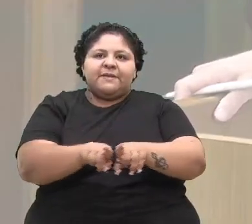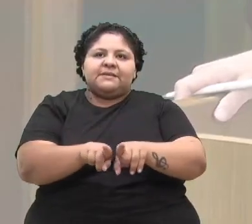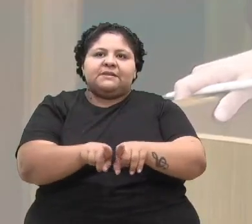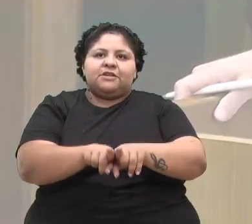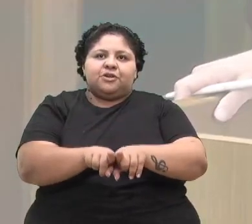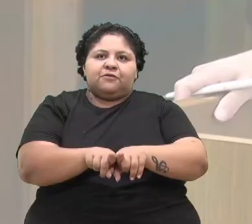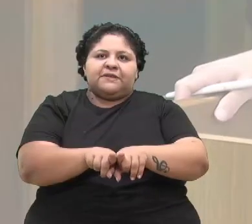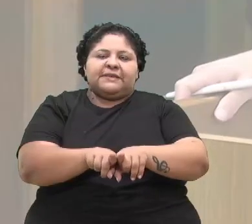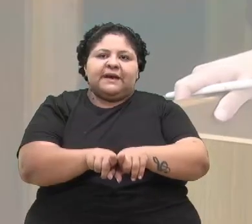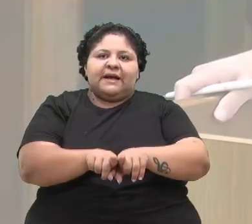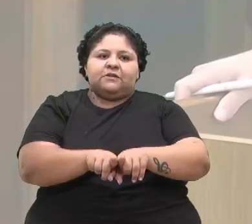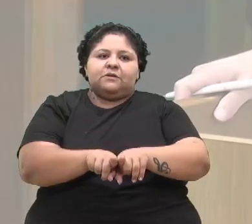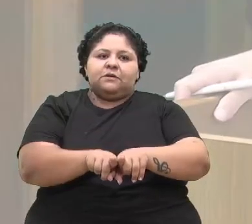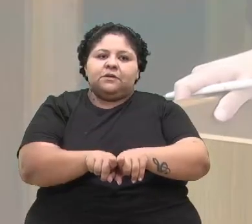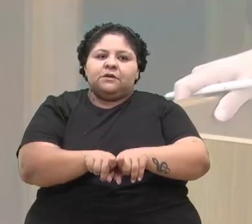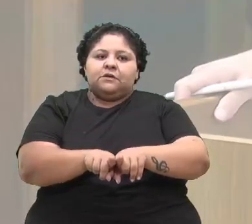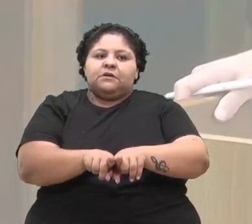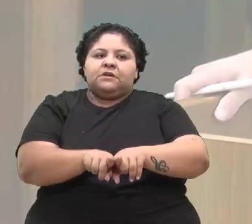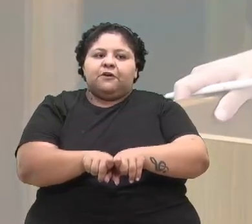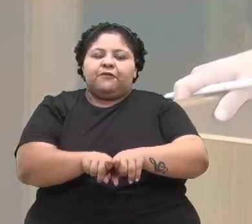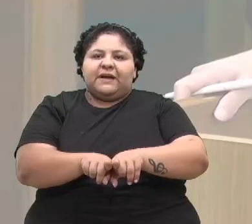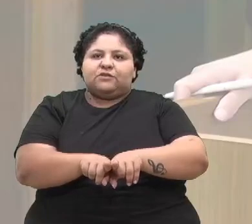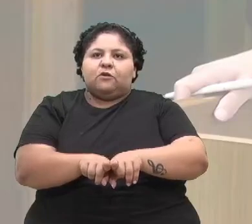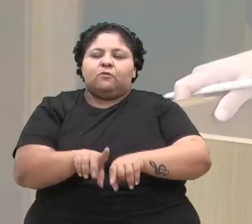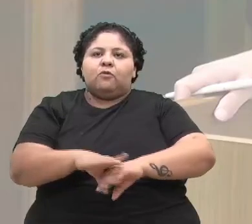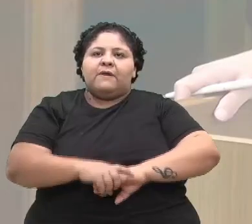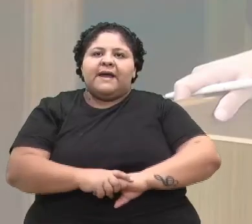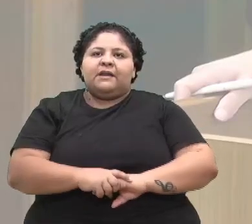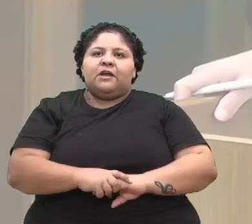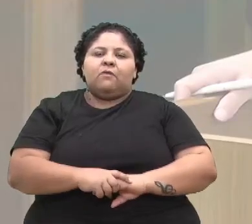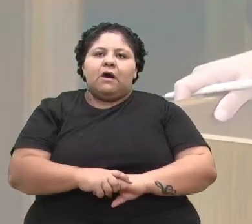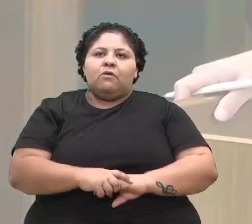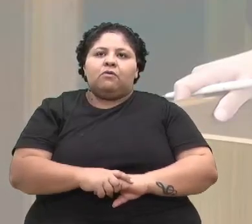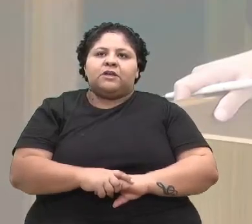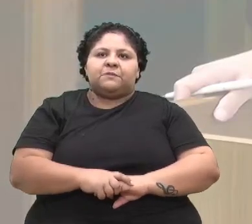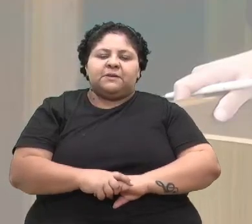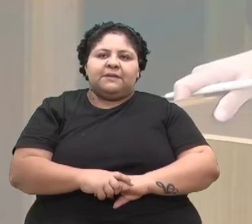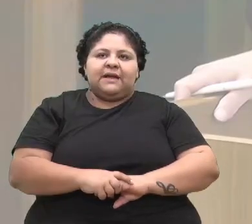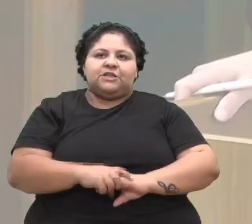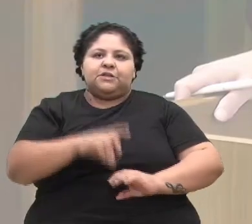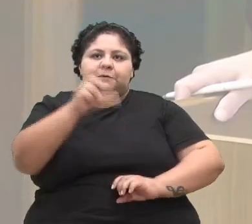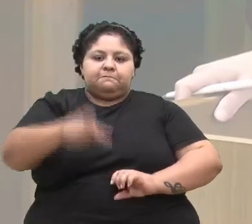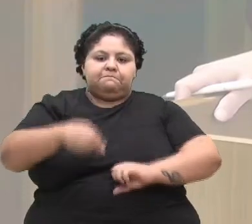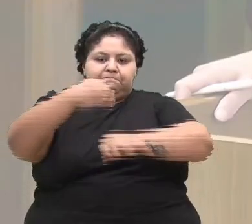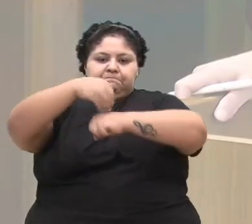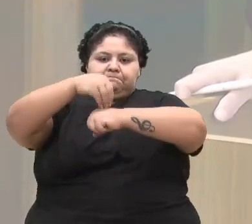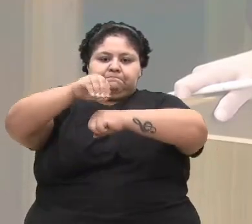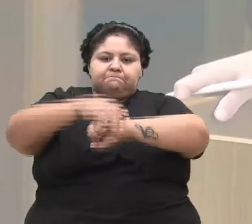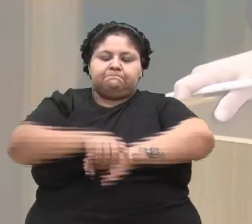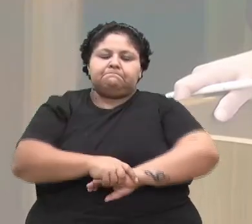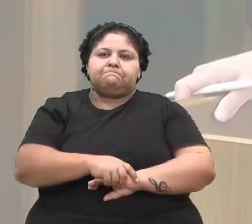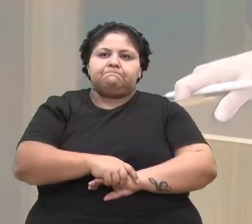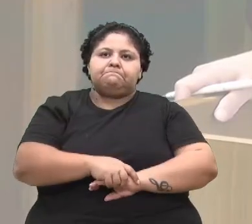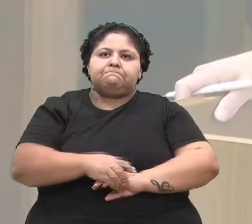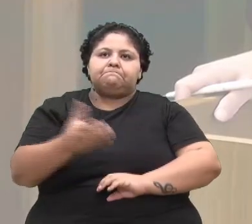grande estudo, tem trabalhado em cima deste tema, e o que eu posso aqui sugerir é